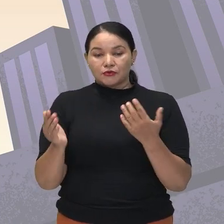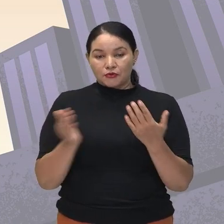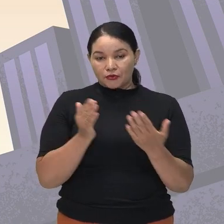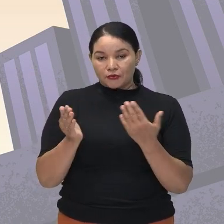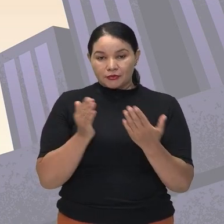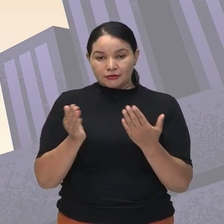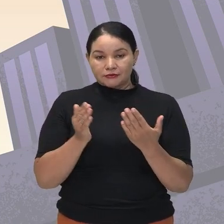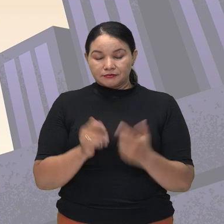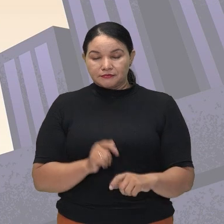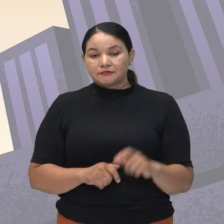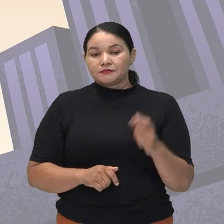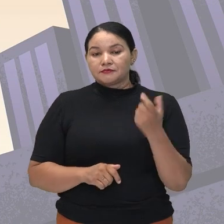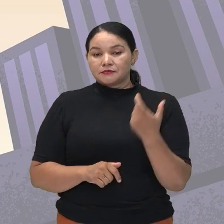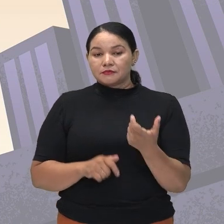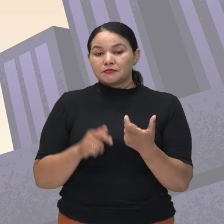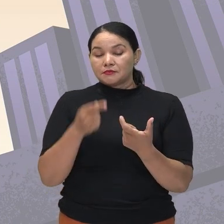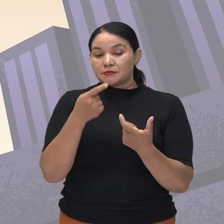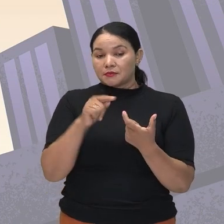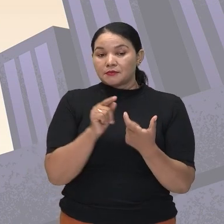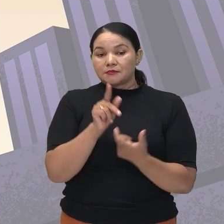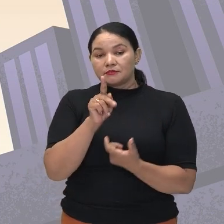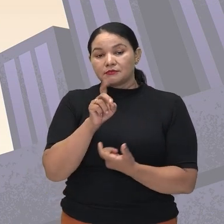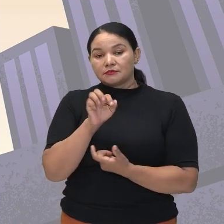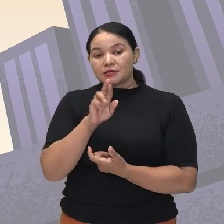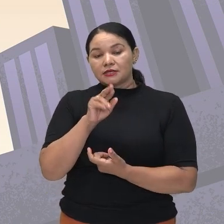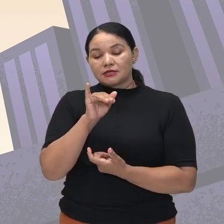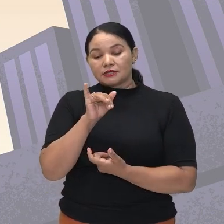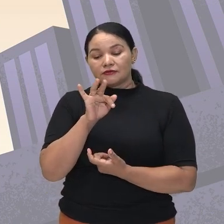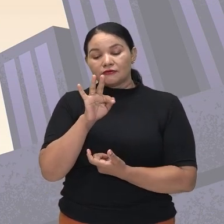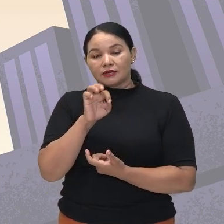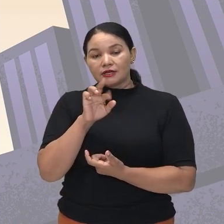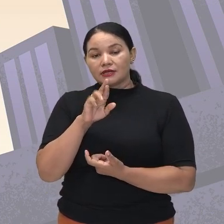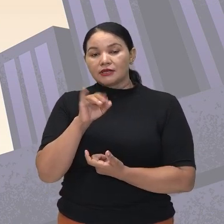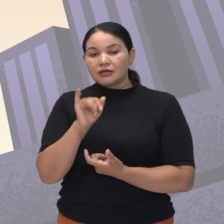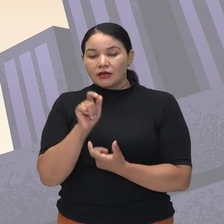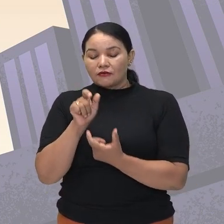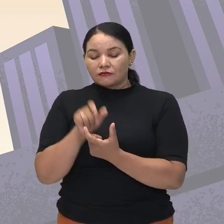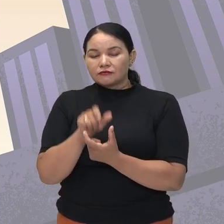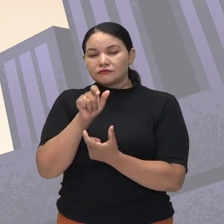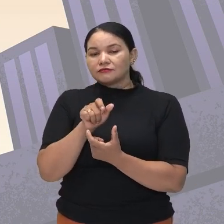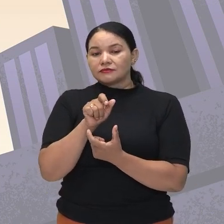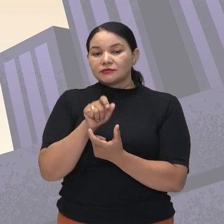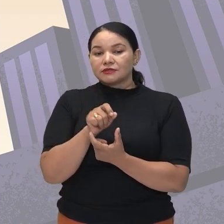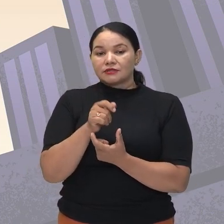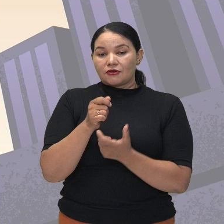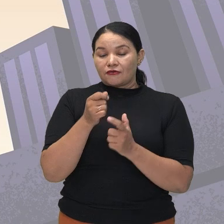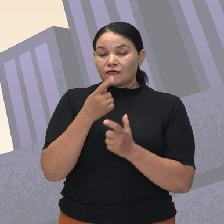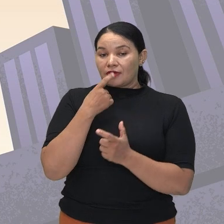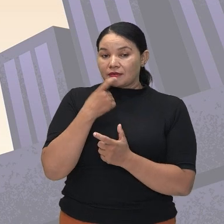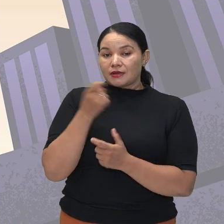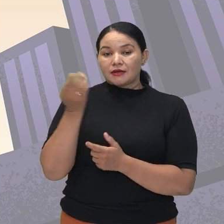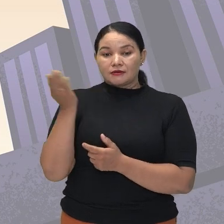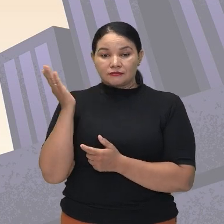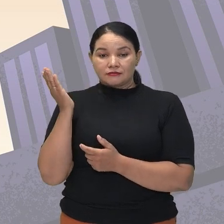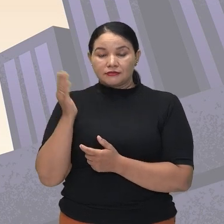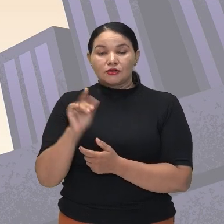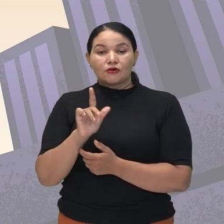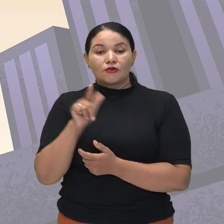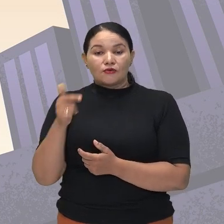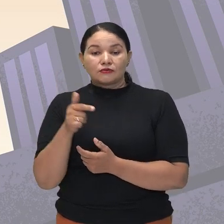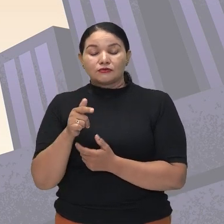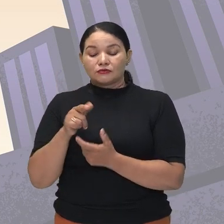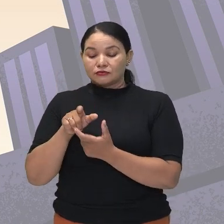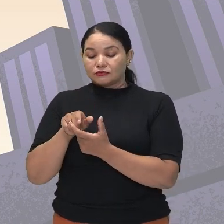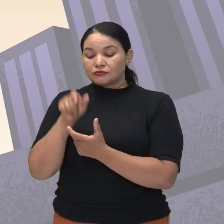No português eu digo periferia. No espanhol essa palavra é periferia. Eu